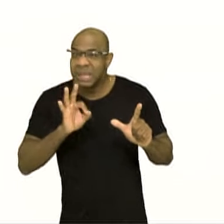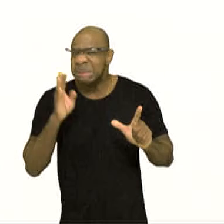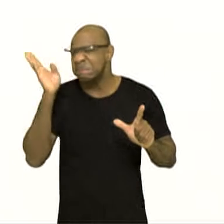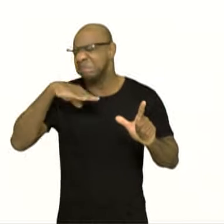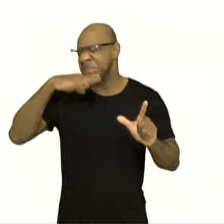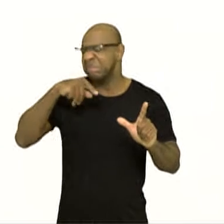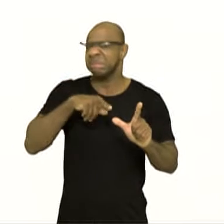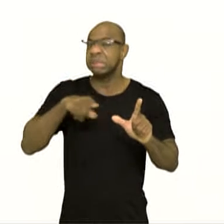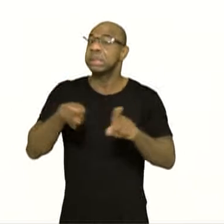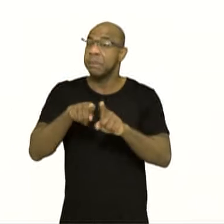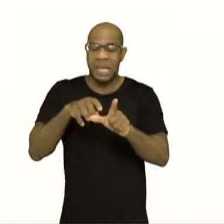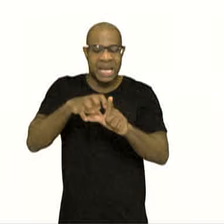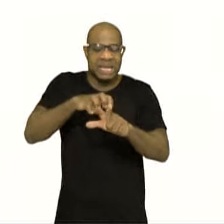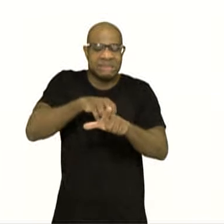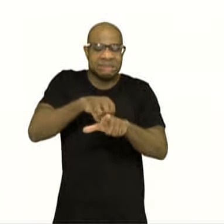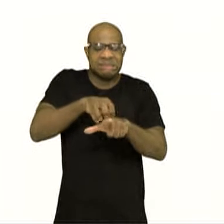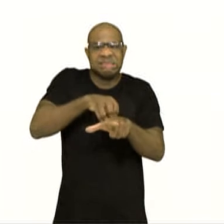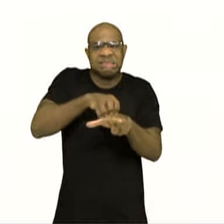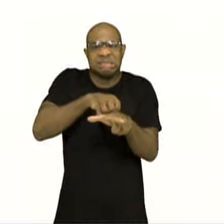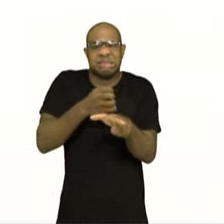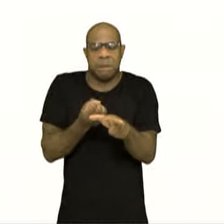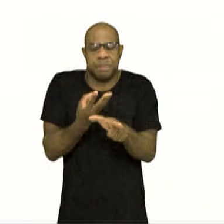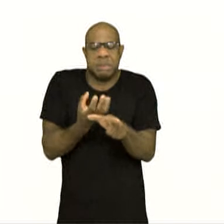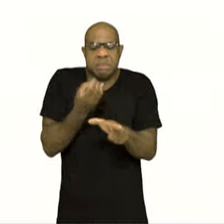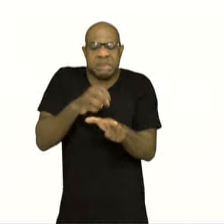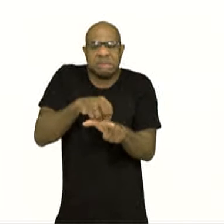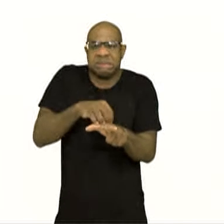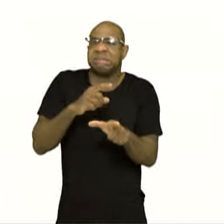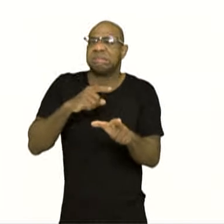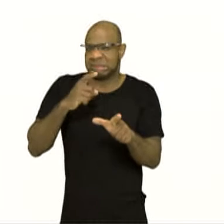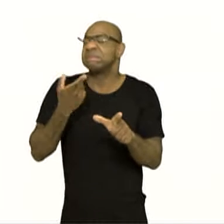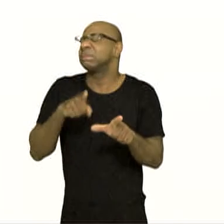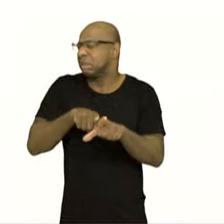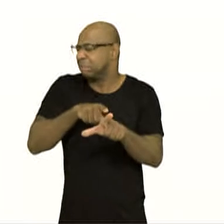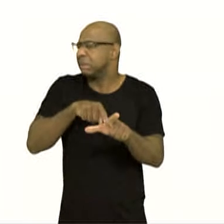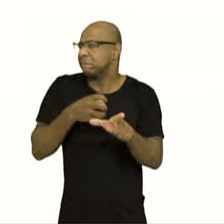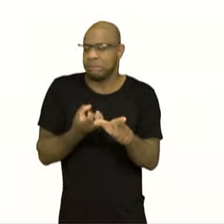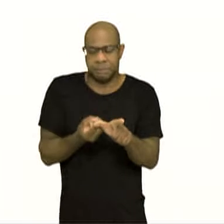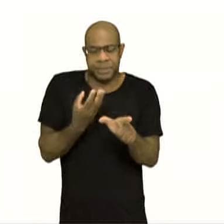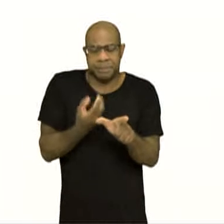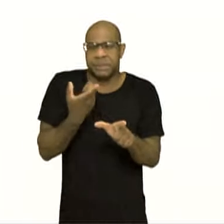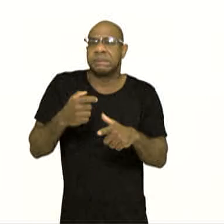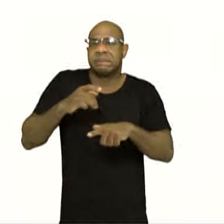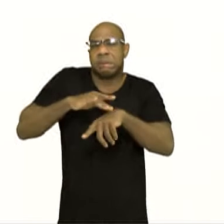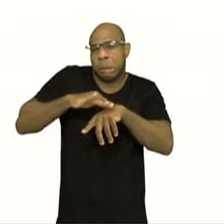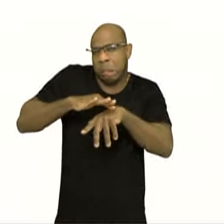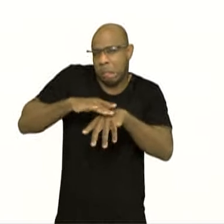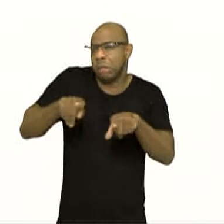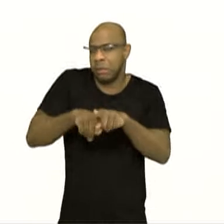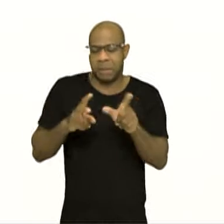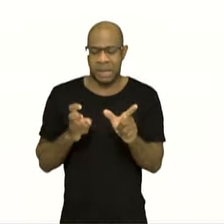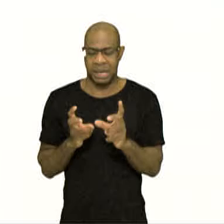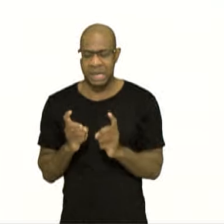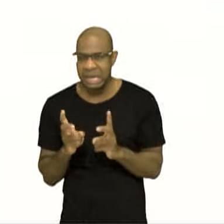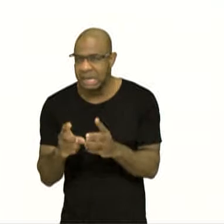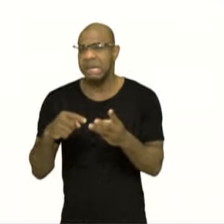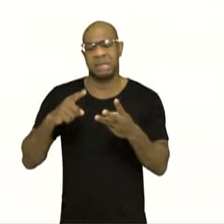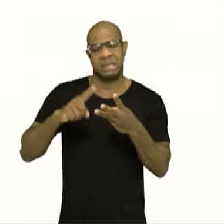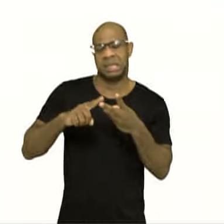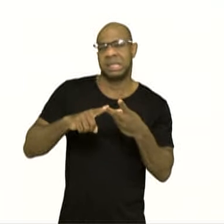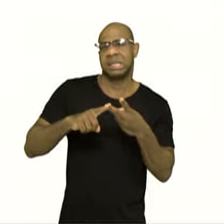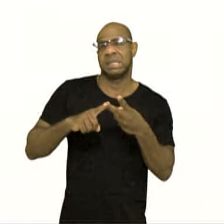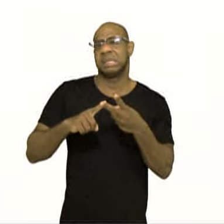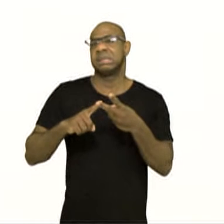processo inflamatório que a longo prazo contribui então para a formação de câncer de próstata, câncer